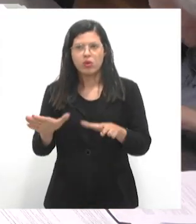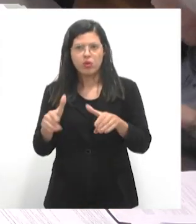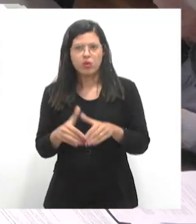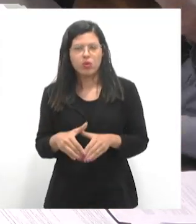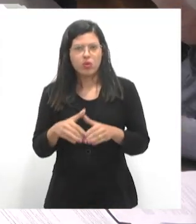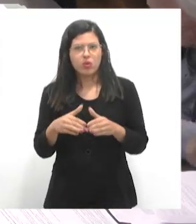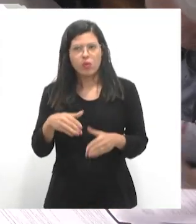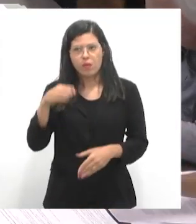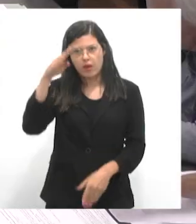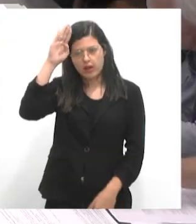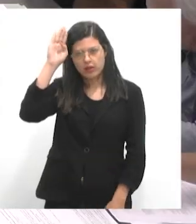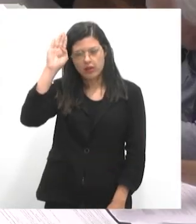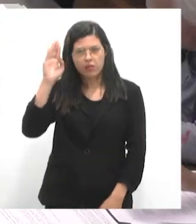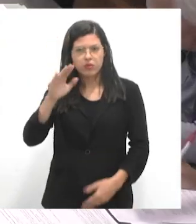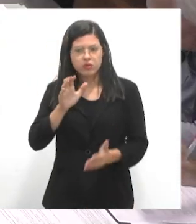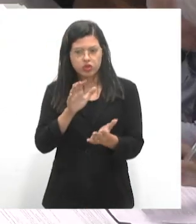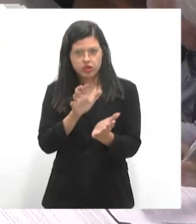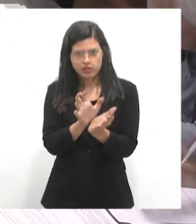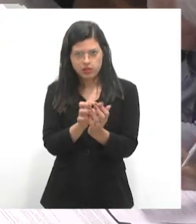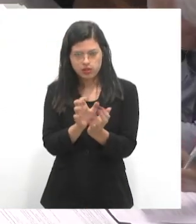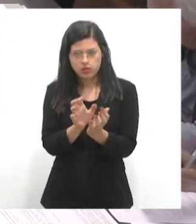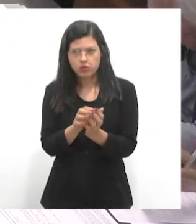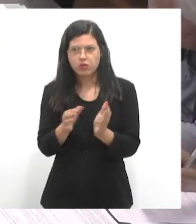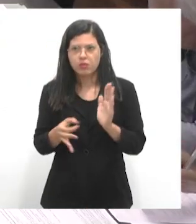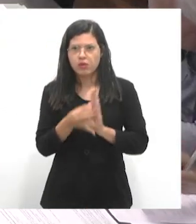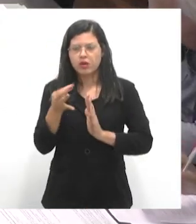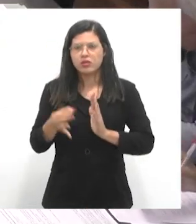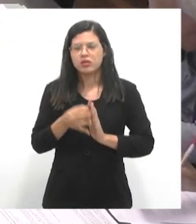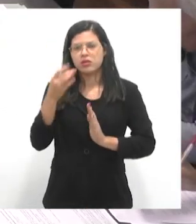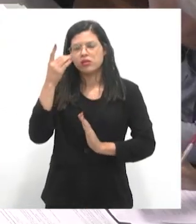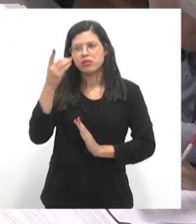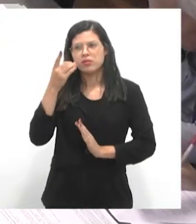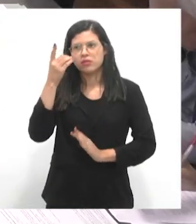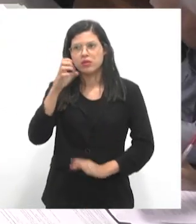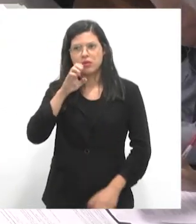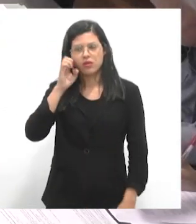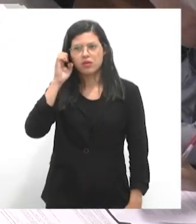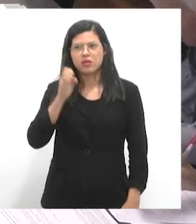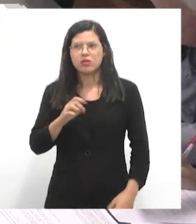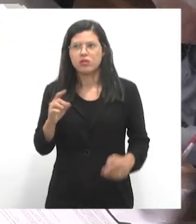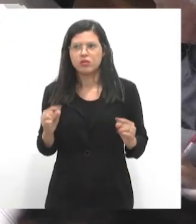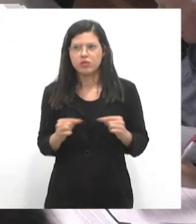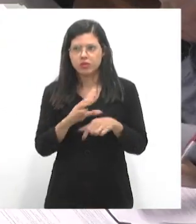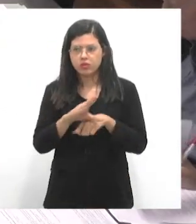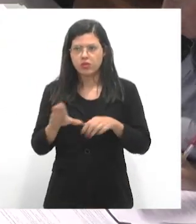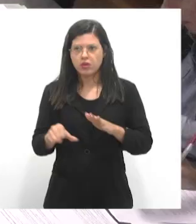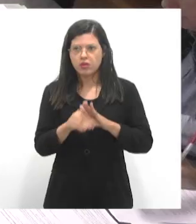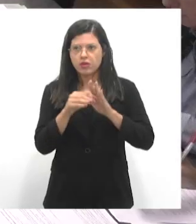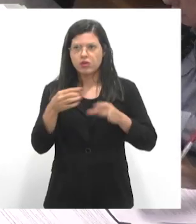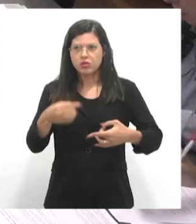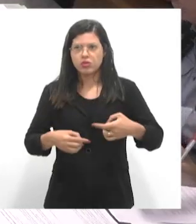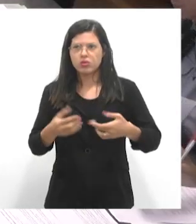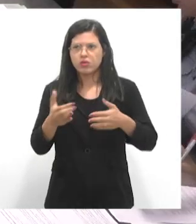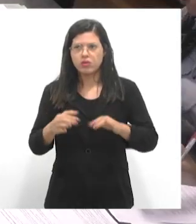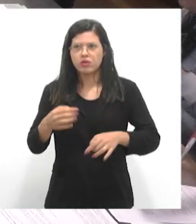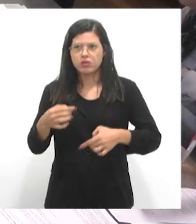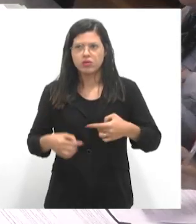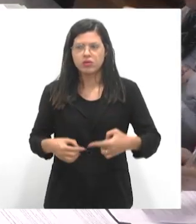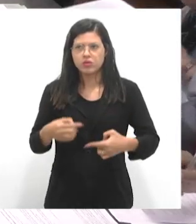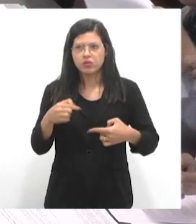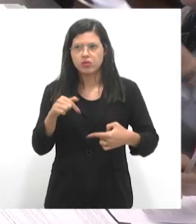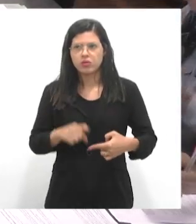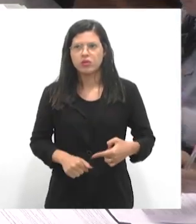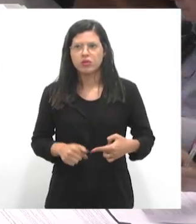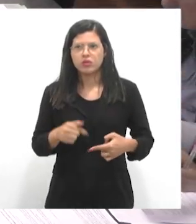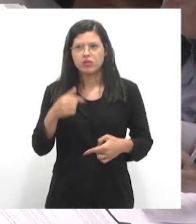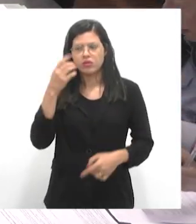Acadêmicos de Santa Cruz. Para aparecer, deputada Elika Takimoto. Constitucionalidade com emenda. Em discussão. Dom havendo que queira discutir. Presidente, rapidamente. Discutir, deputado